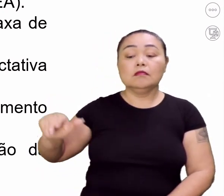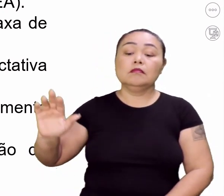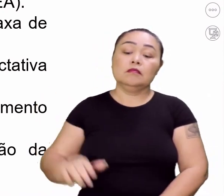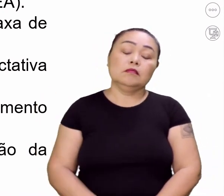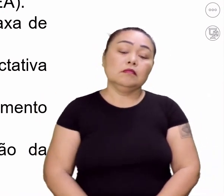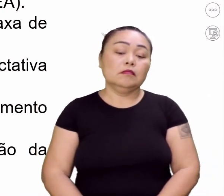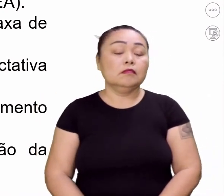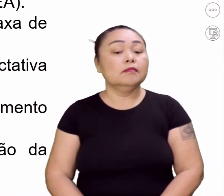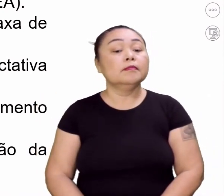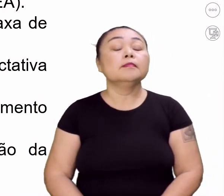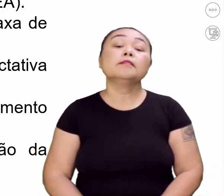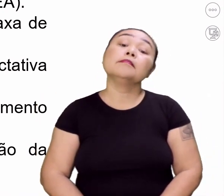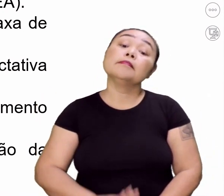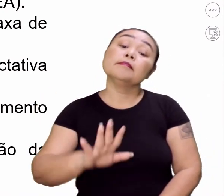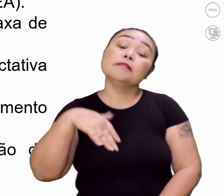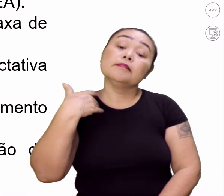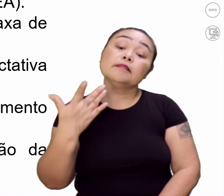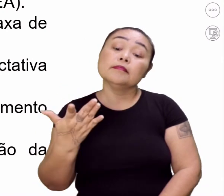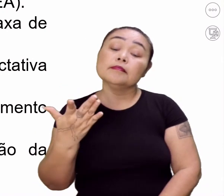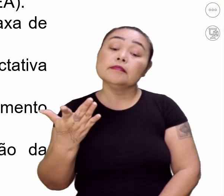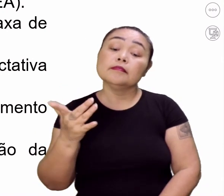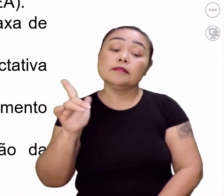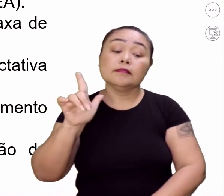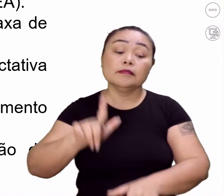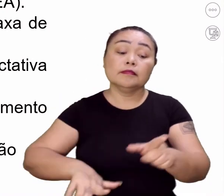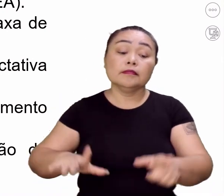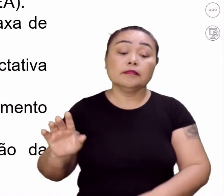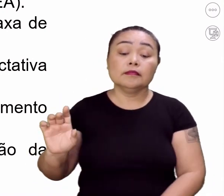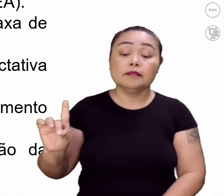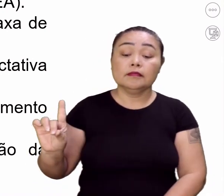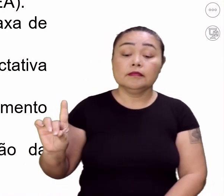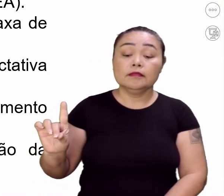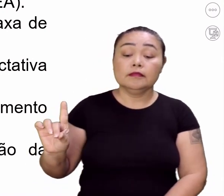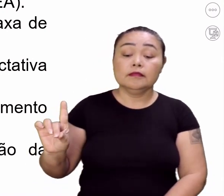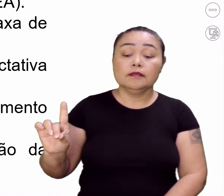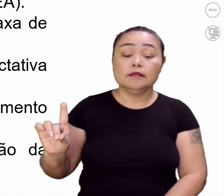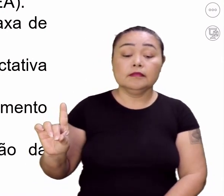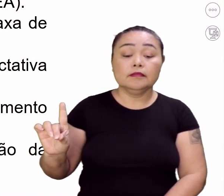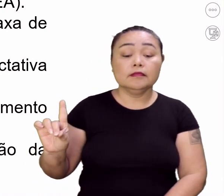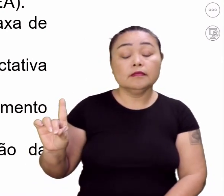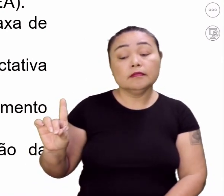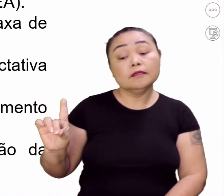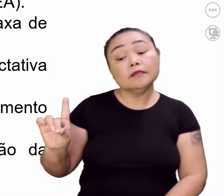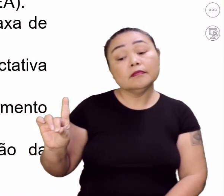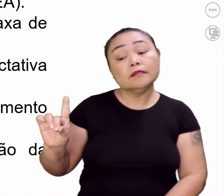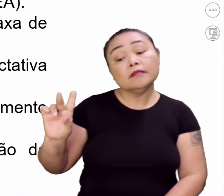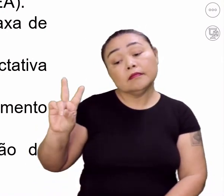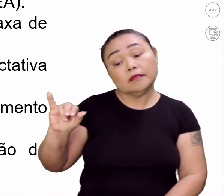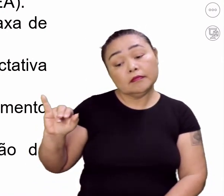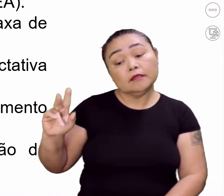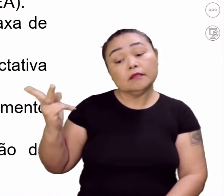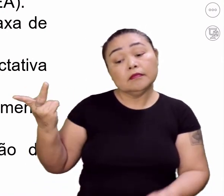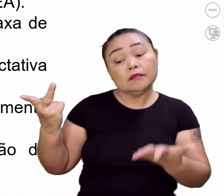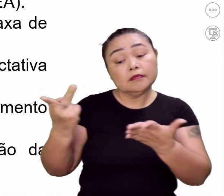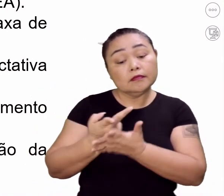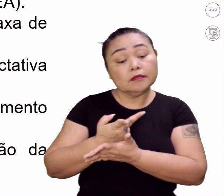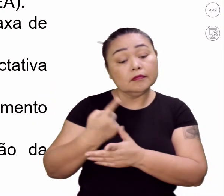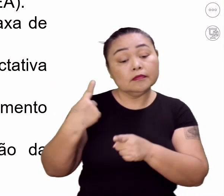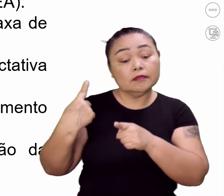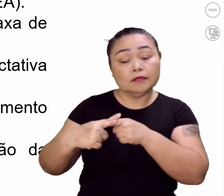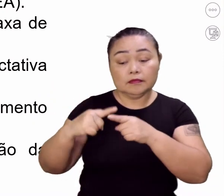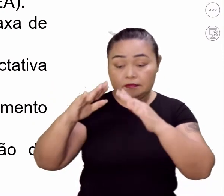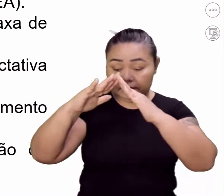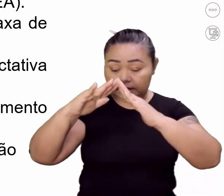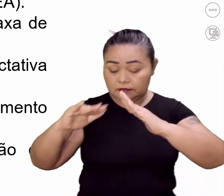infantil. Isso. Aí, ó, a letra D, ela vai estar equivocada porque a base